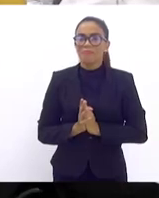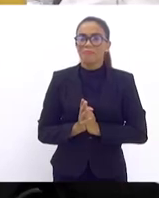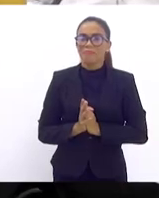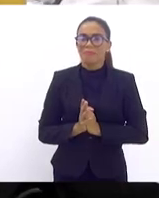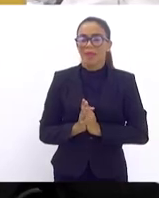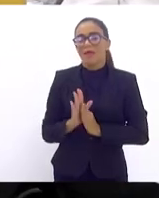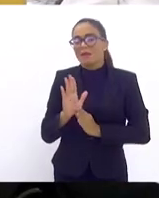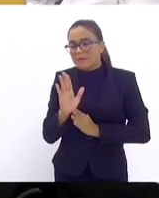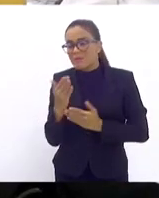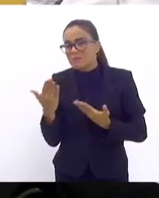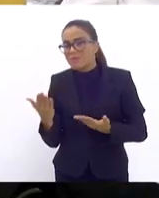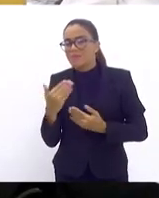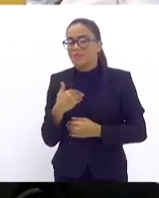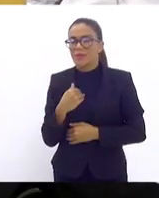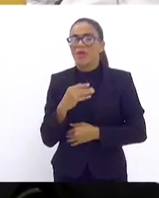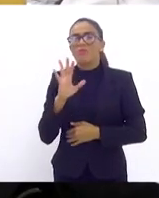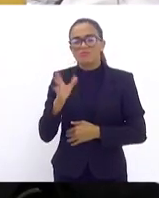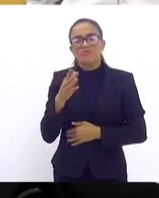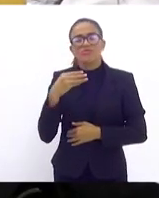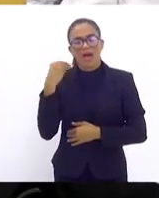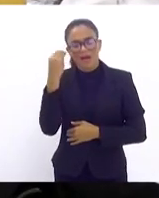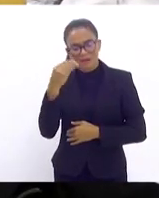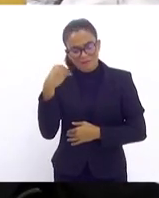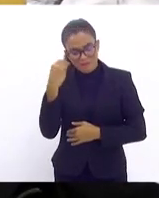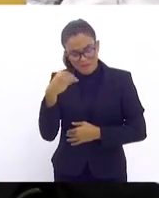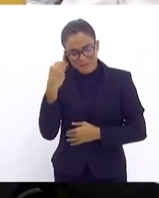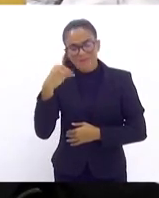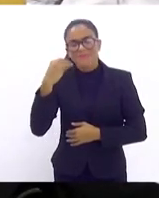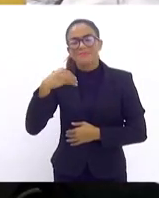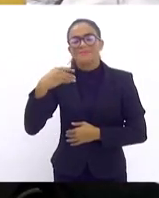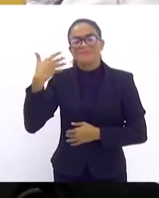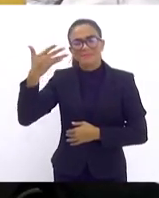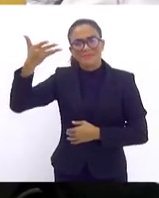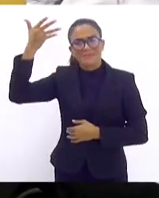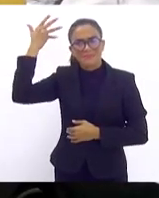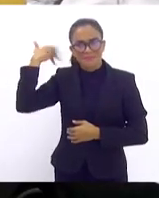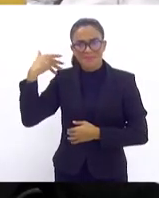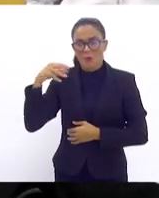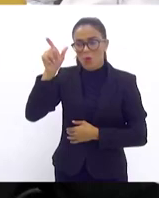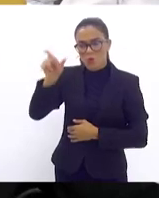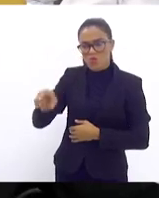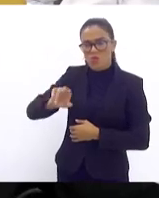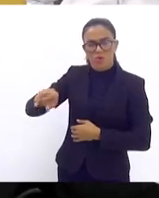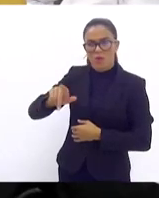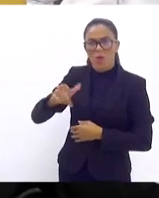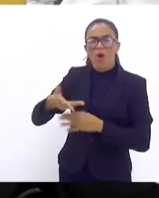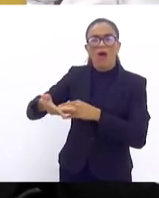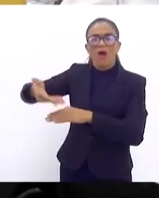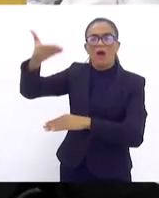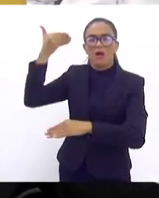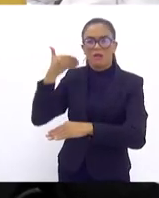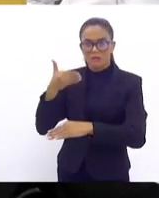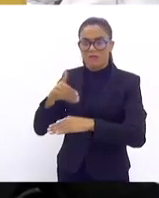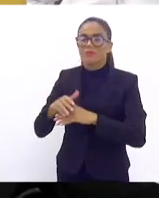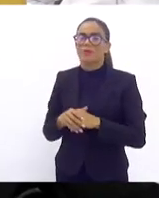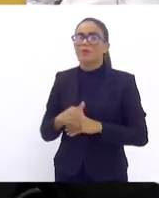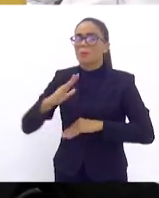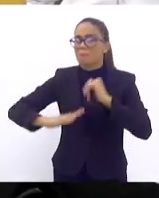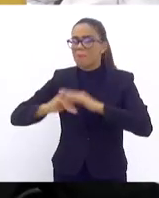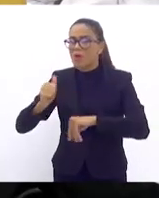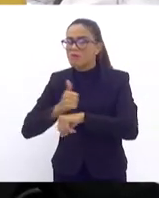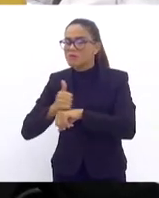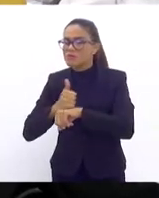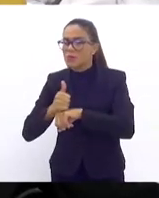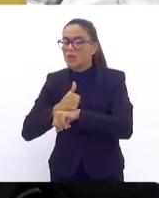É o seguinte, eu já vivi essa experiência do senhor, não como presidente da casa, em relação a projetos que técnicos da